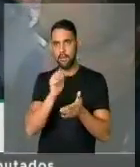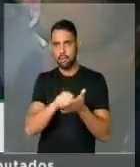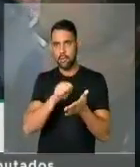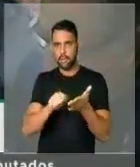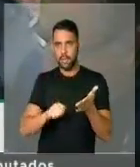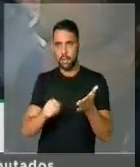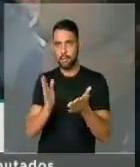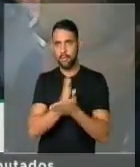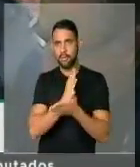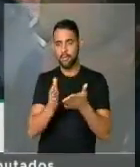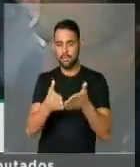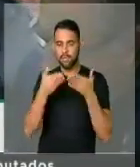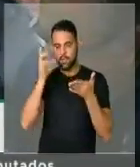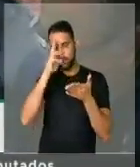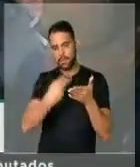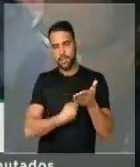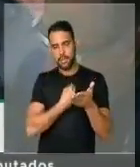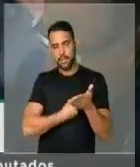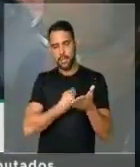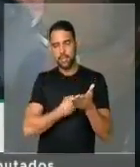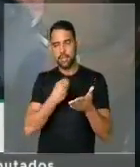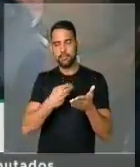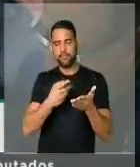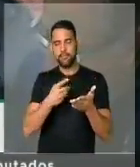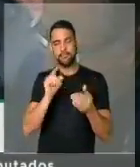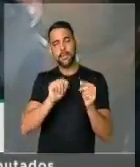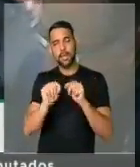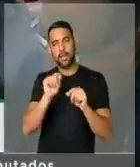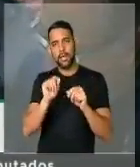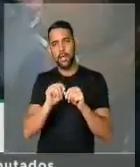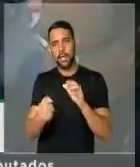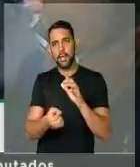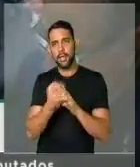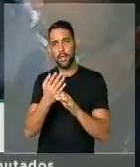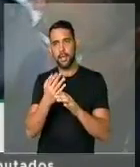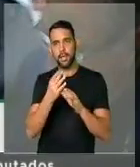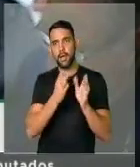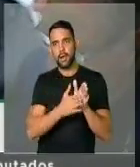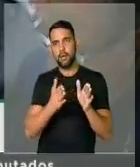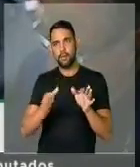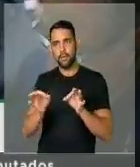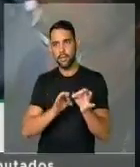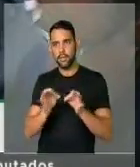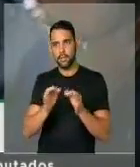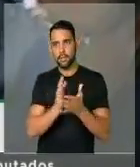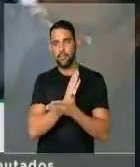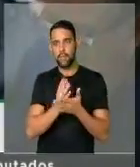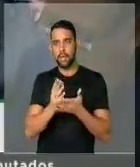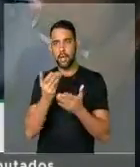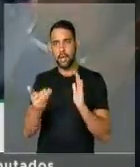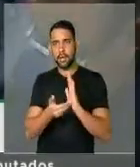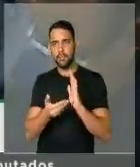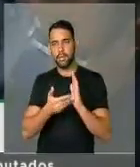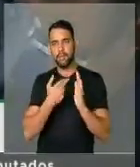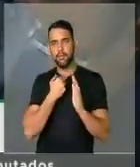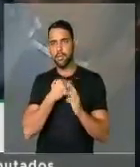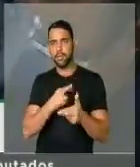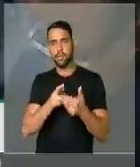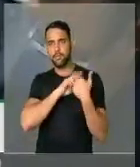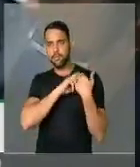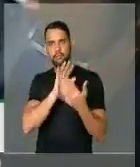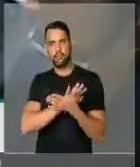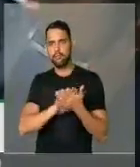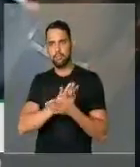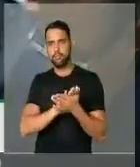escrito, fazendo um apelo à Vossa Excelência, que estabeleça a ordem. Afinal de contas, a Câmara não pode ser respeitada